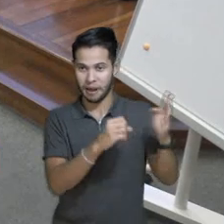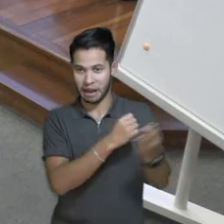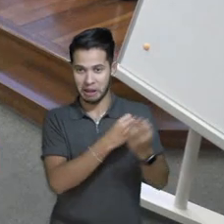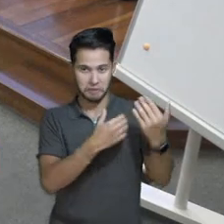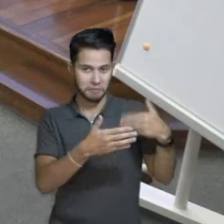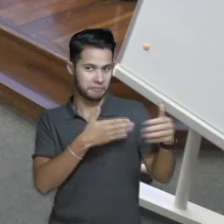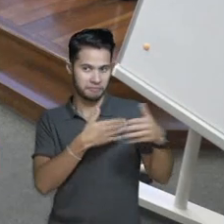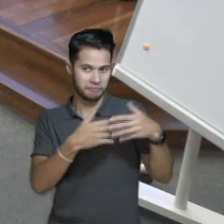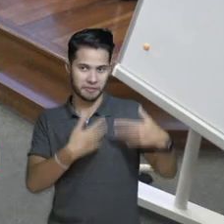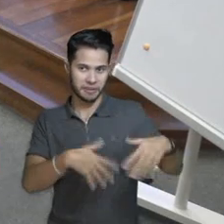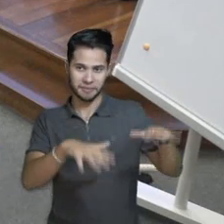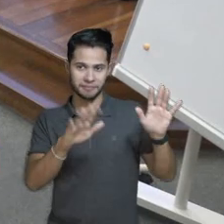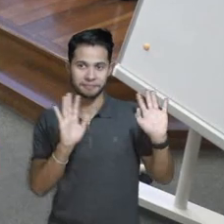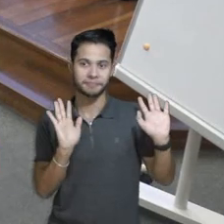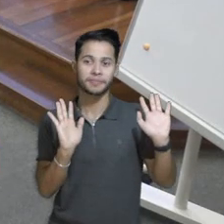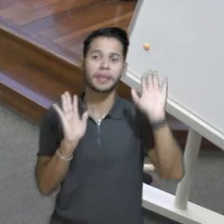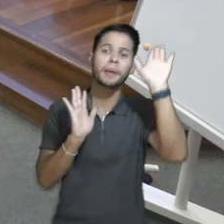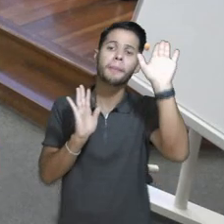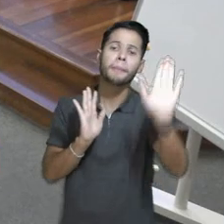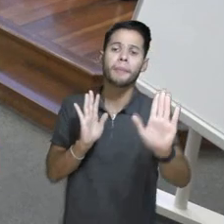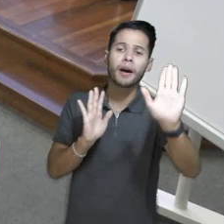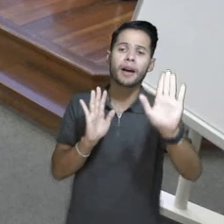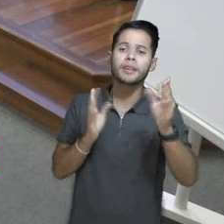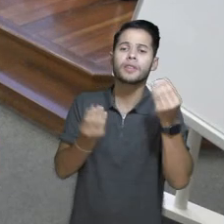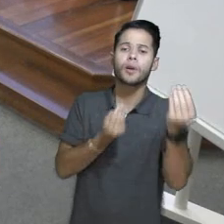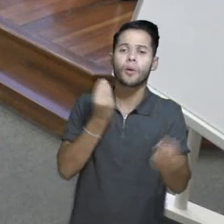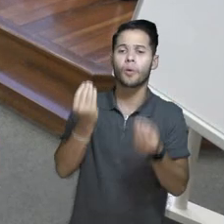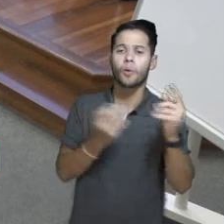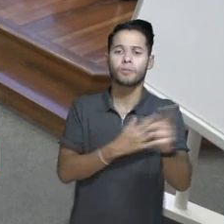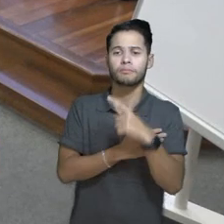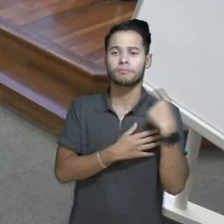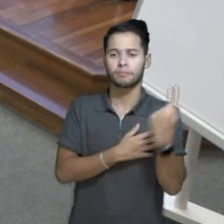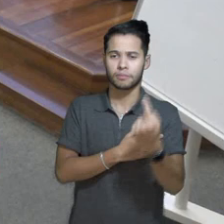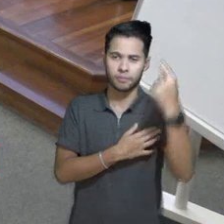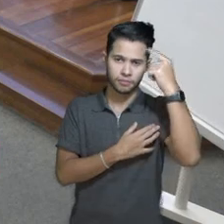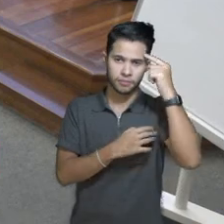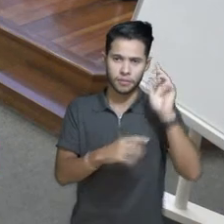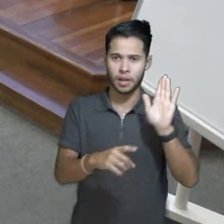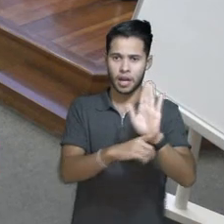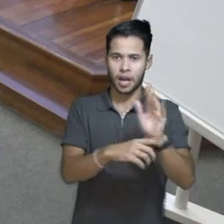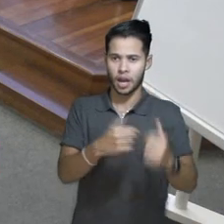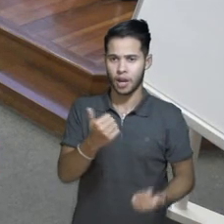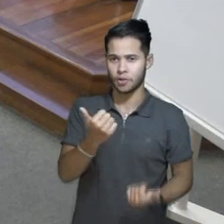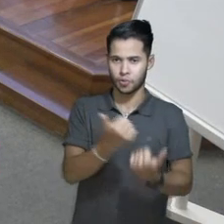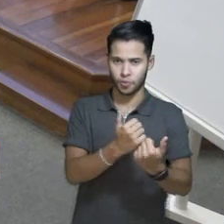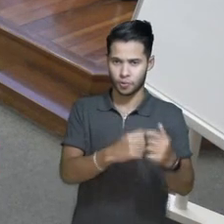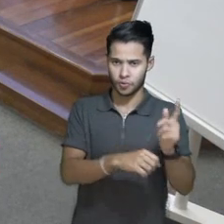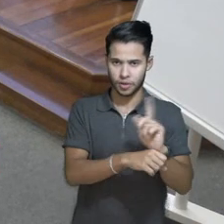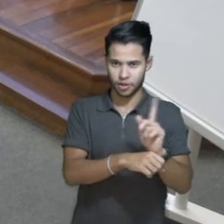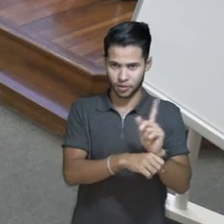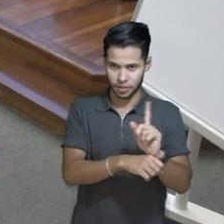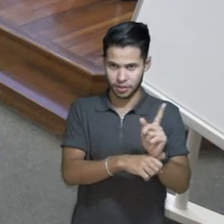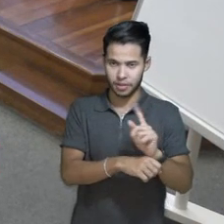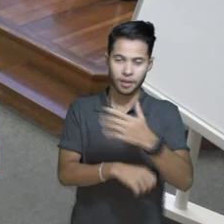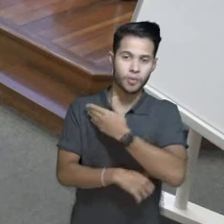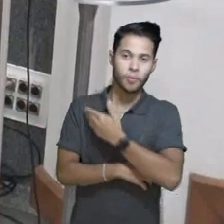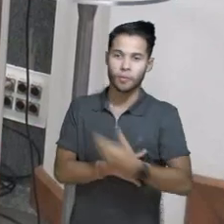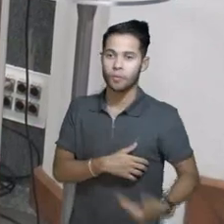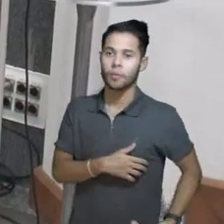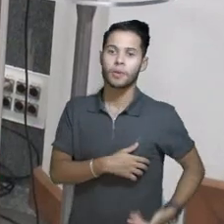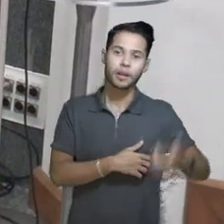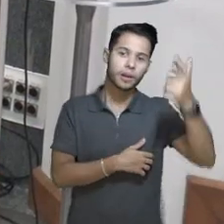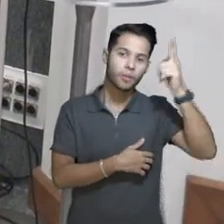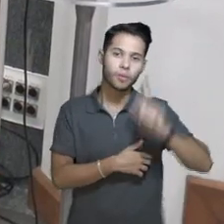de de que forma é que está sendo pensada para que ajude a gestão né A gestão pública para poder dar